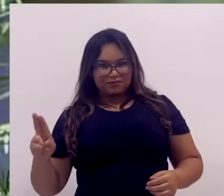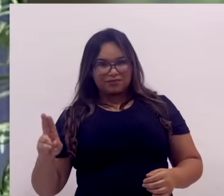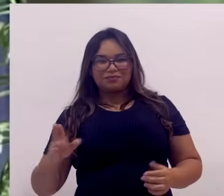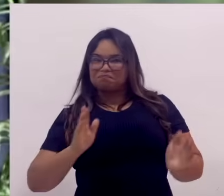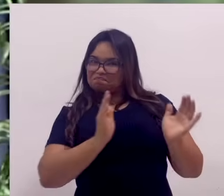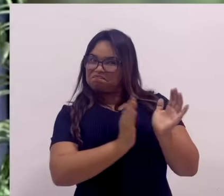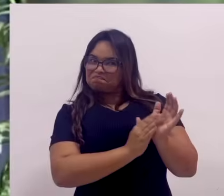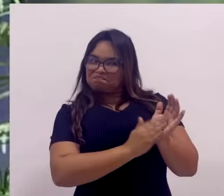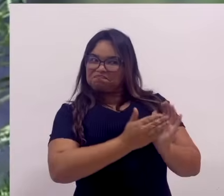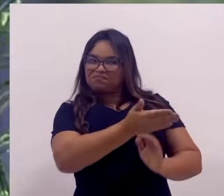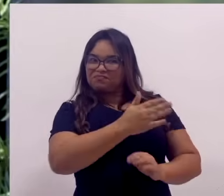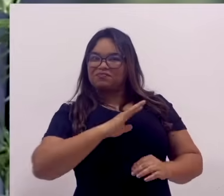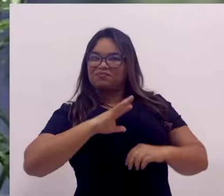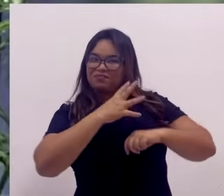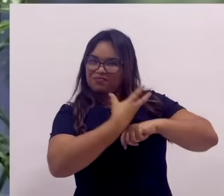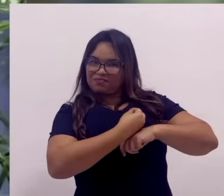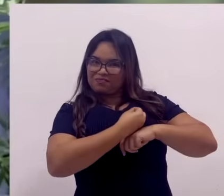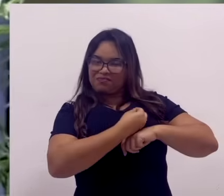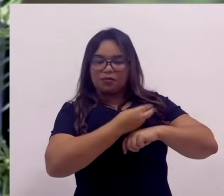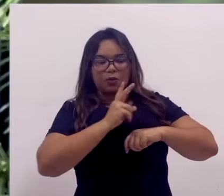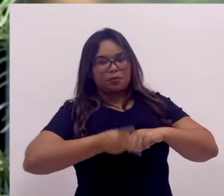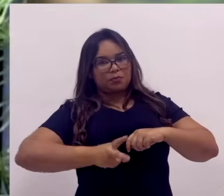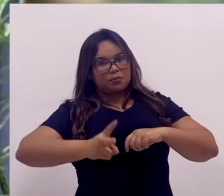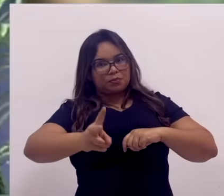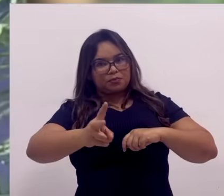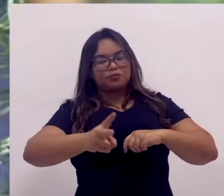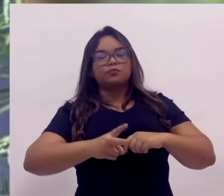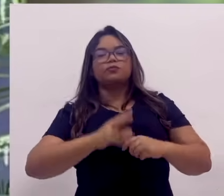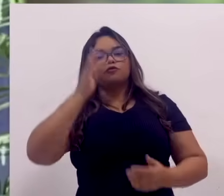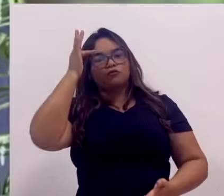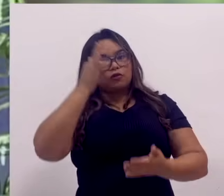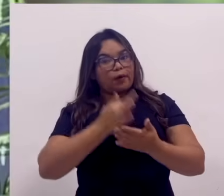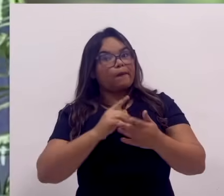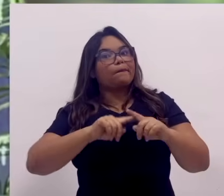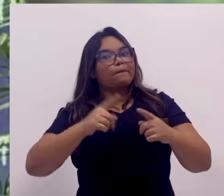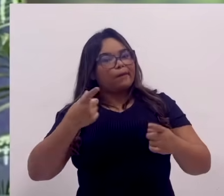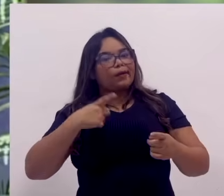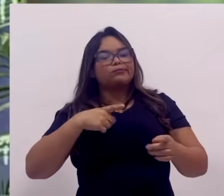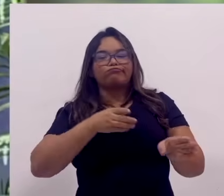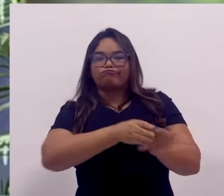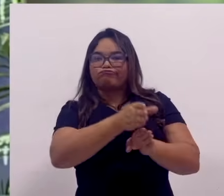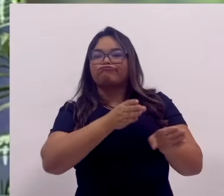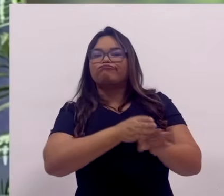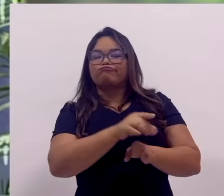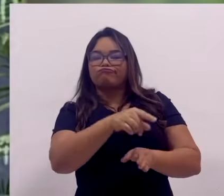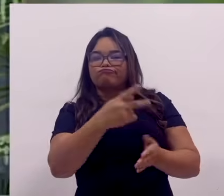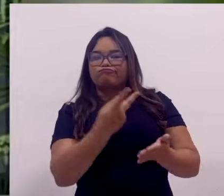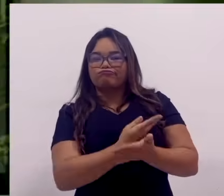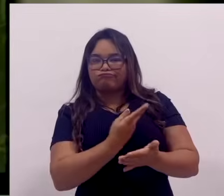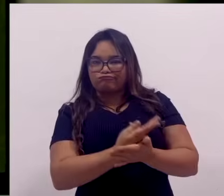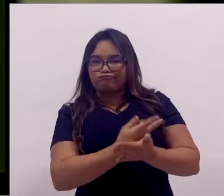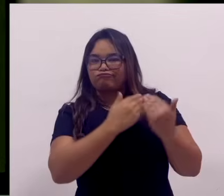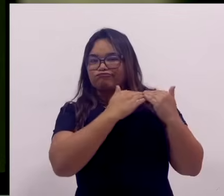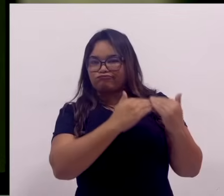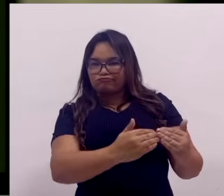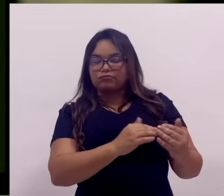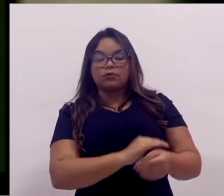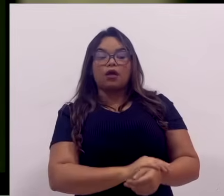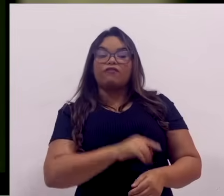Ainda tinham a sua integridade, mas há uma repreensão. Tenho, porém, contra ti que deixaste o primeiro amor.